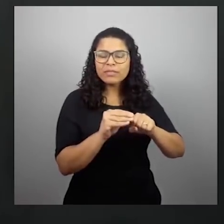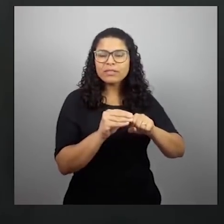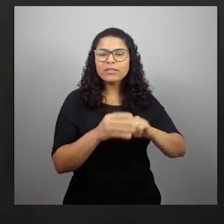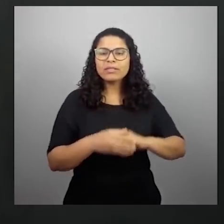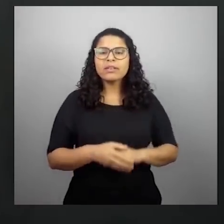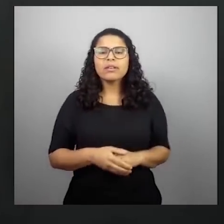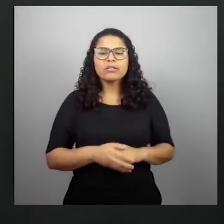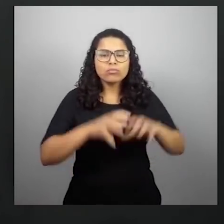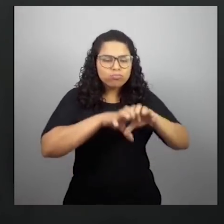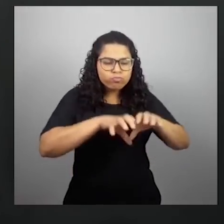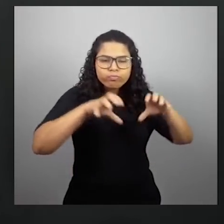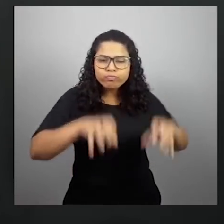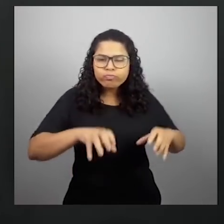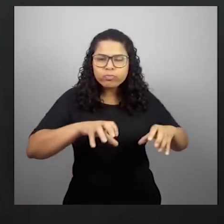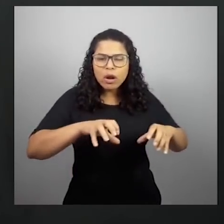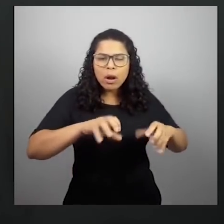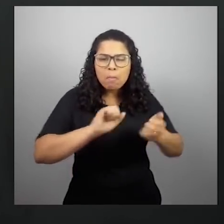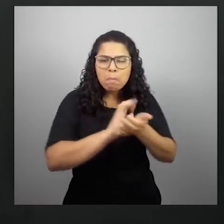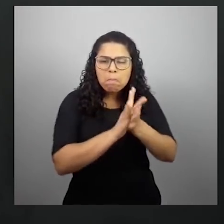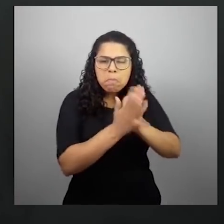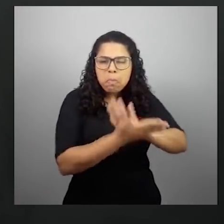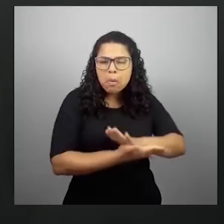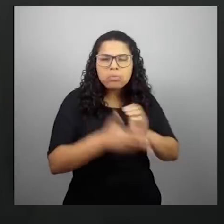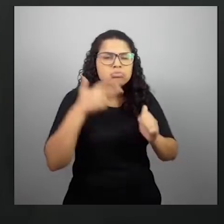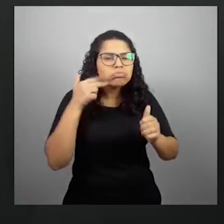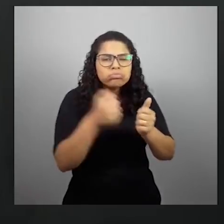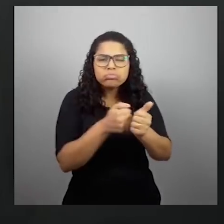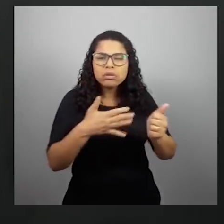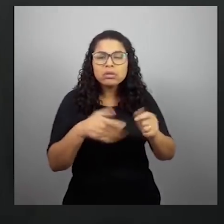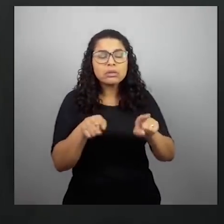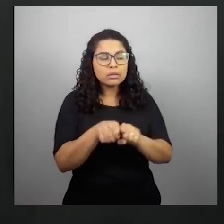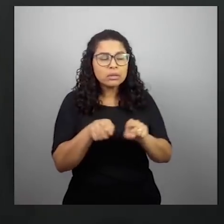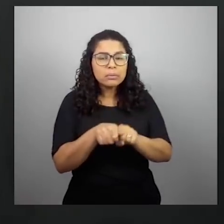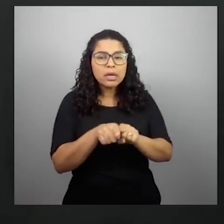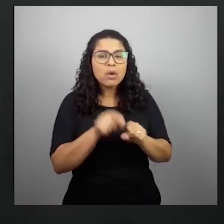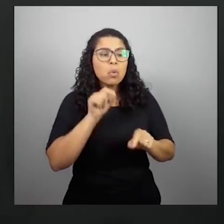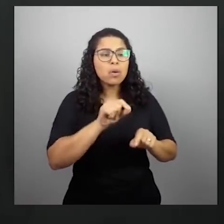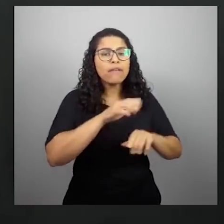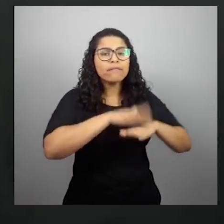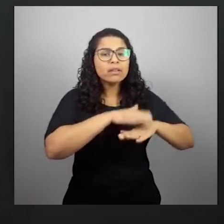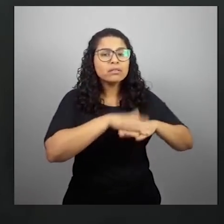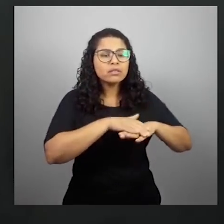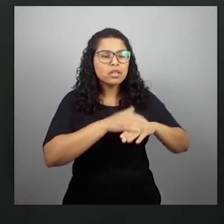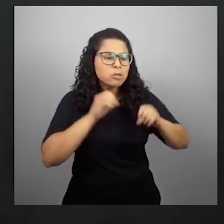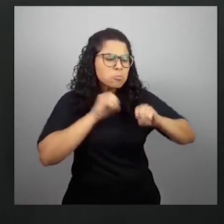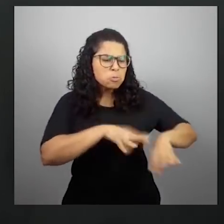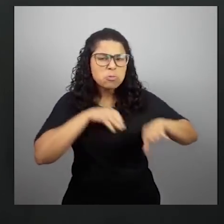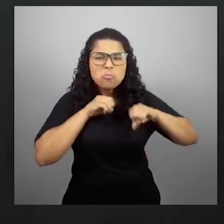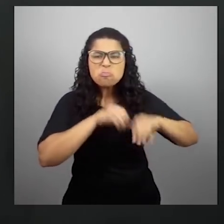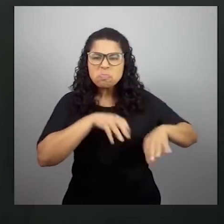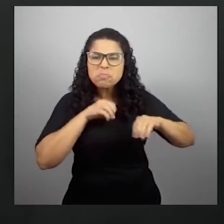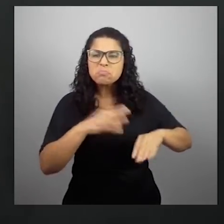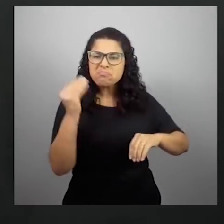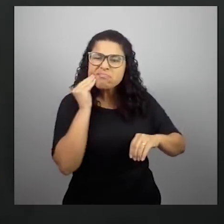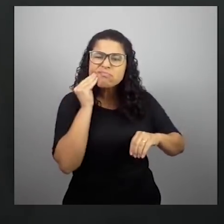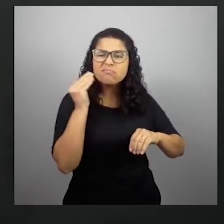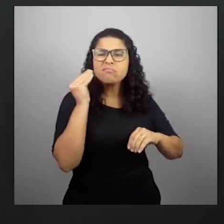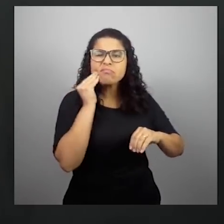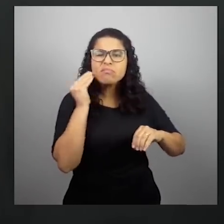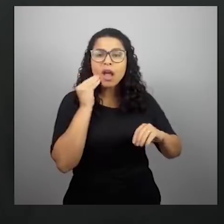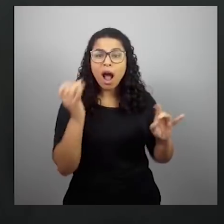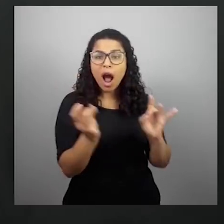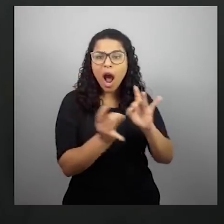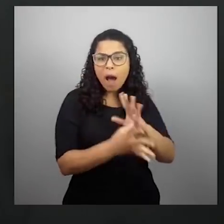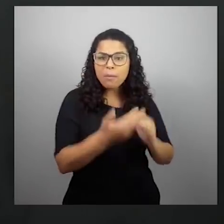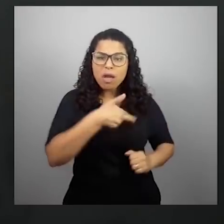das tribos, exterminou outras, submeteu os indígenas à catequese, né, acabando com as expressões